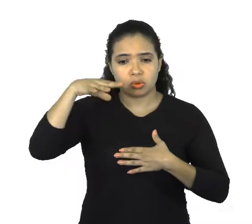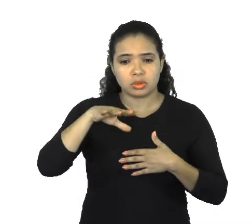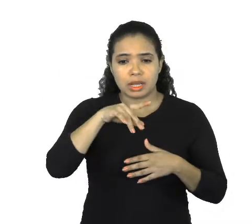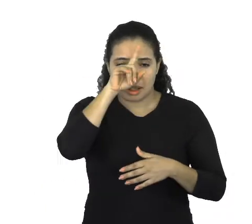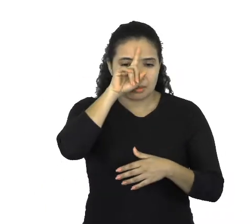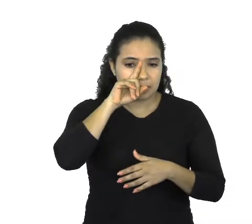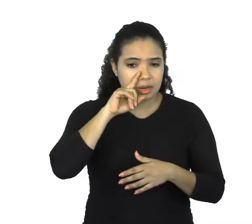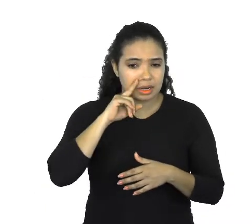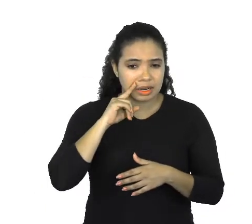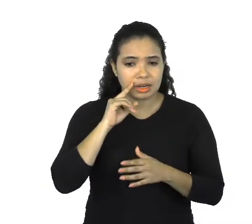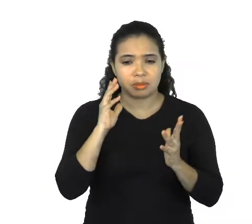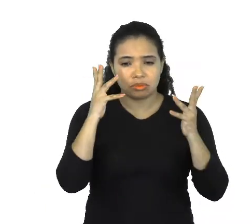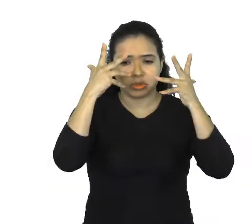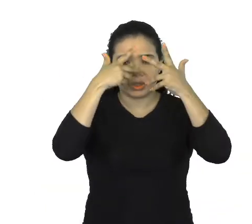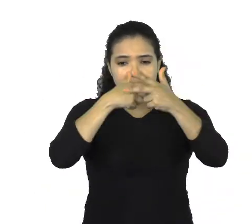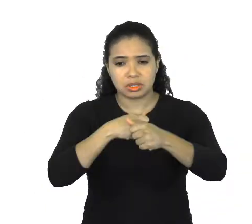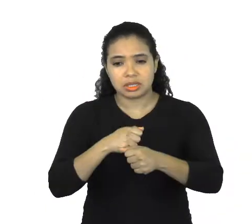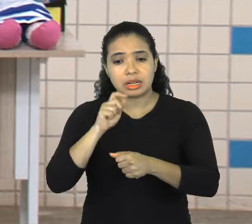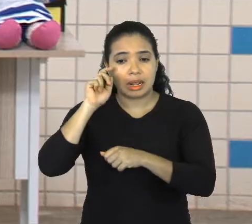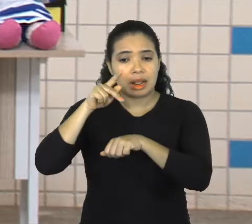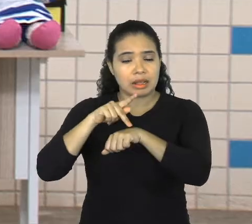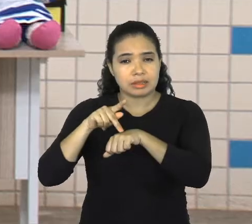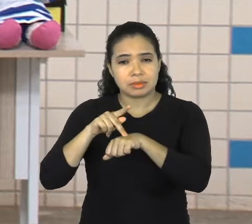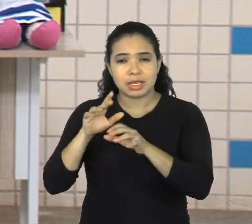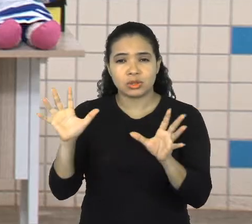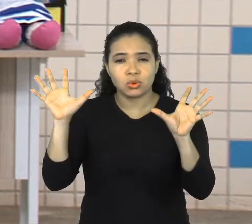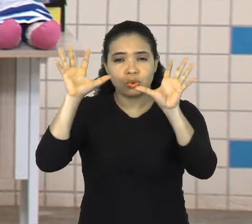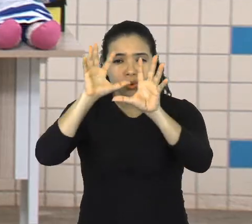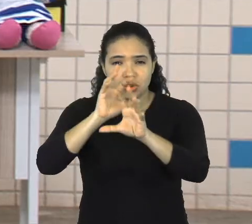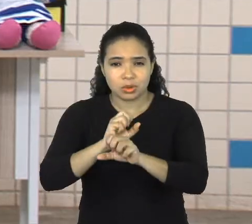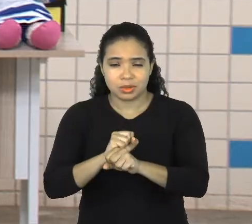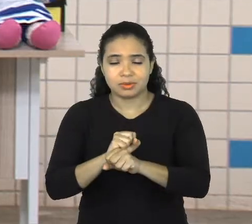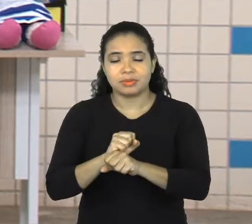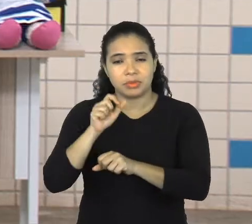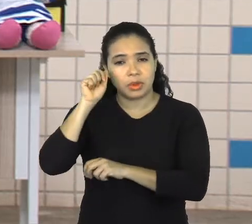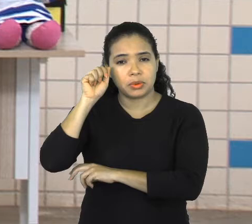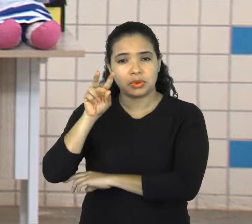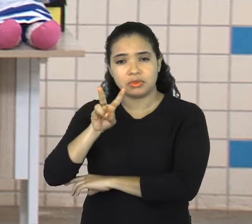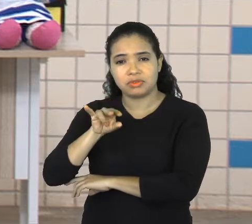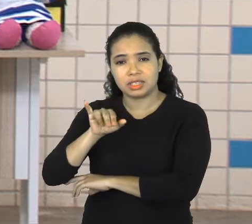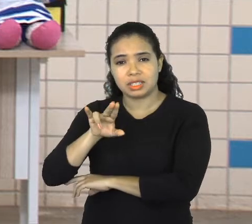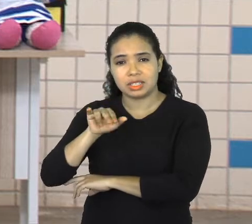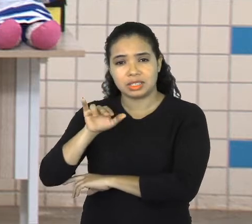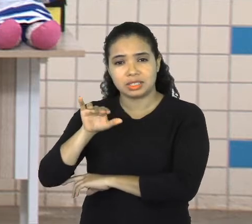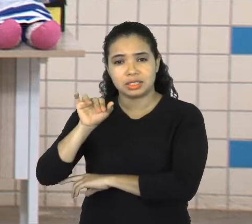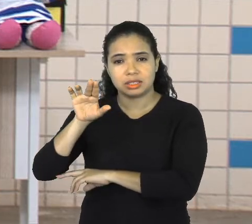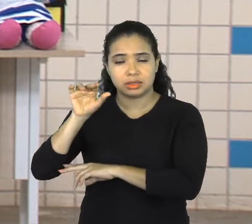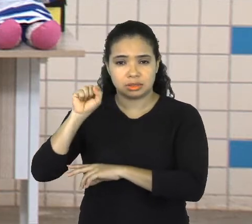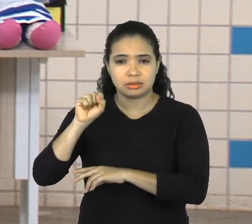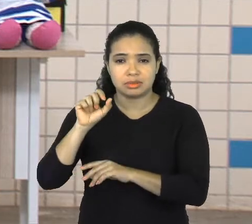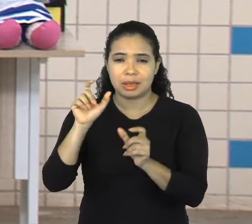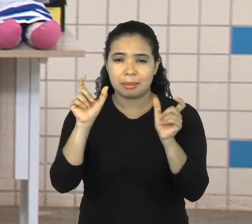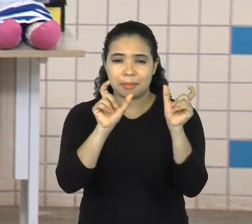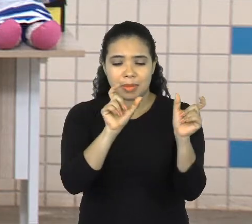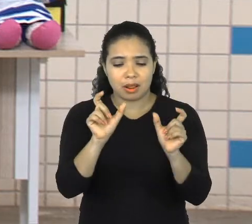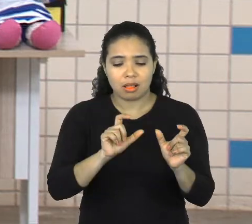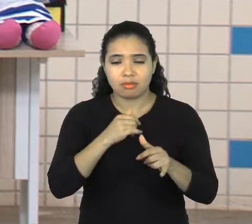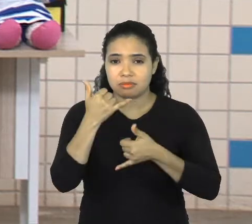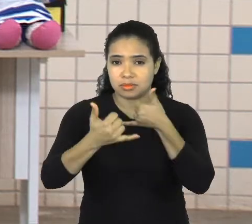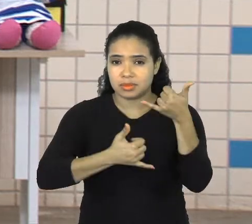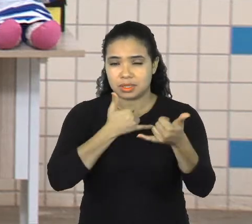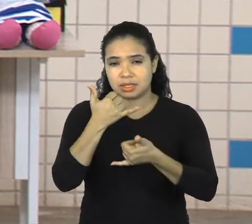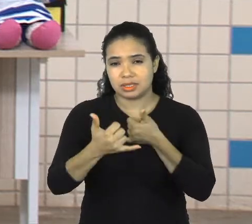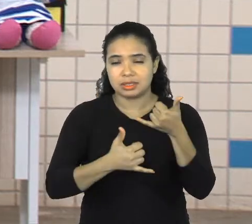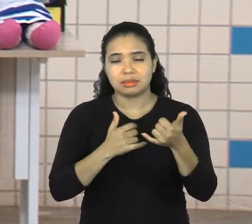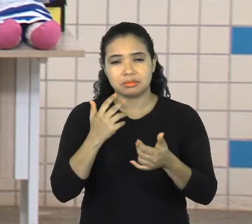que escuridão. Vinícius de Moraes. Eu gosto do jogo que Vinícius de Moraes faz com as palavras. Ele brinca com as palavras